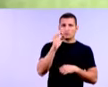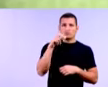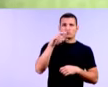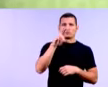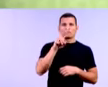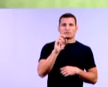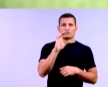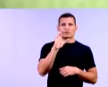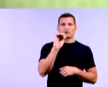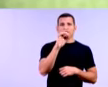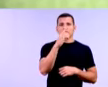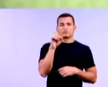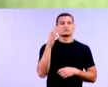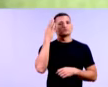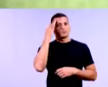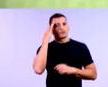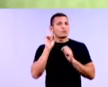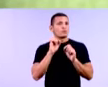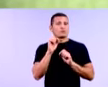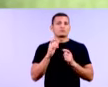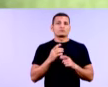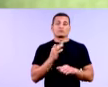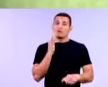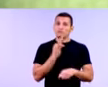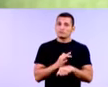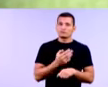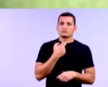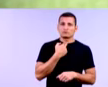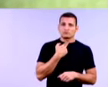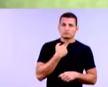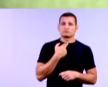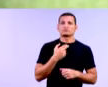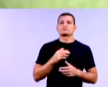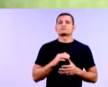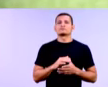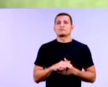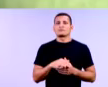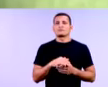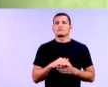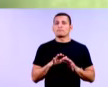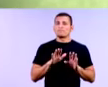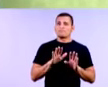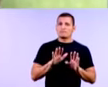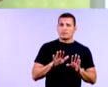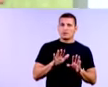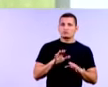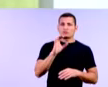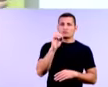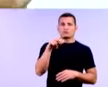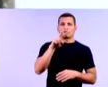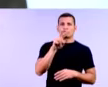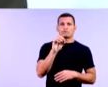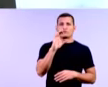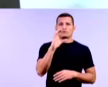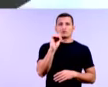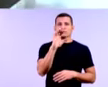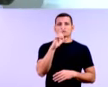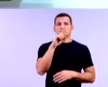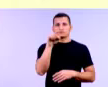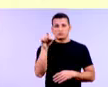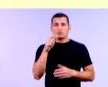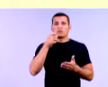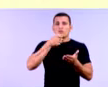faltar, a não ser com uma justificativa muito plausível. Porém, a convocação, ela obriga a pessoa